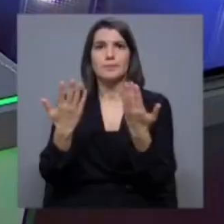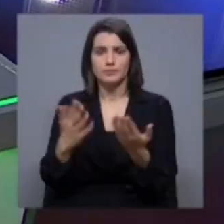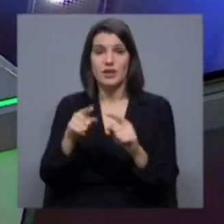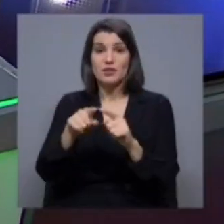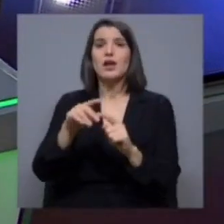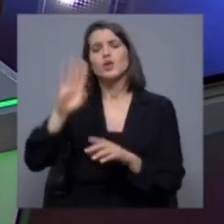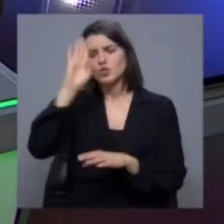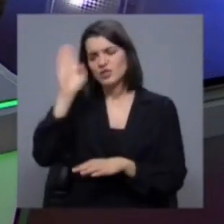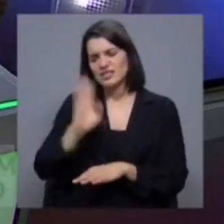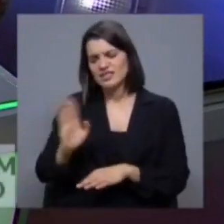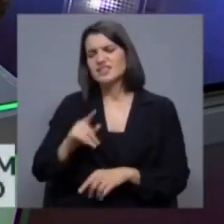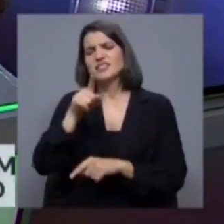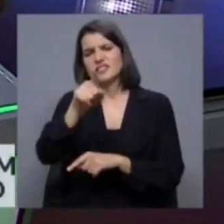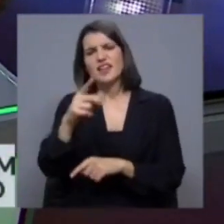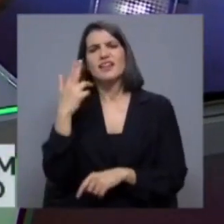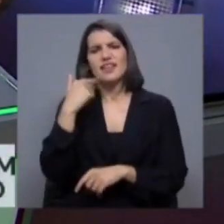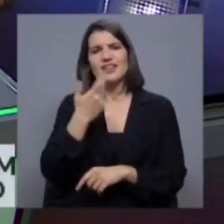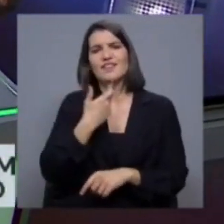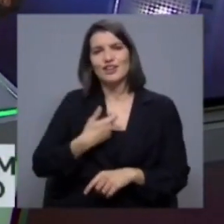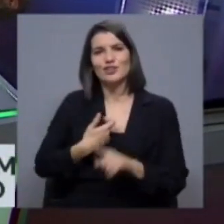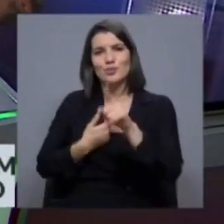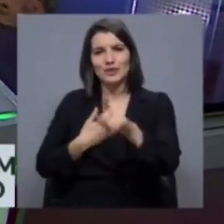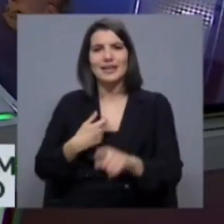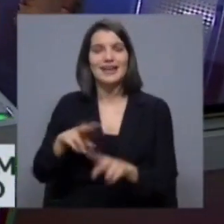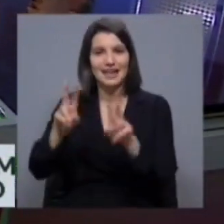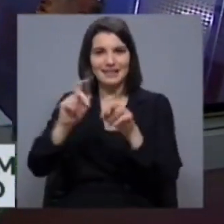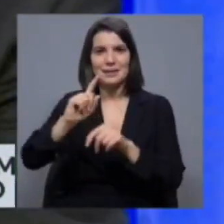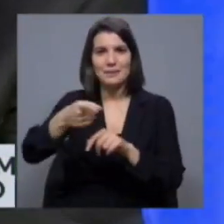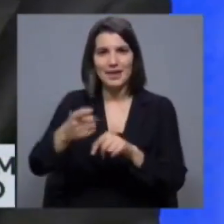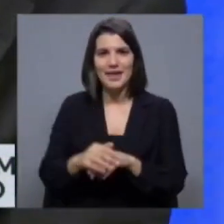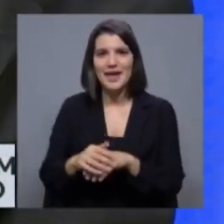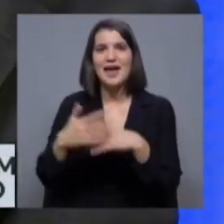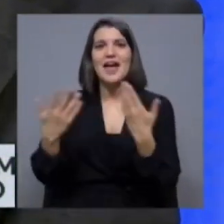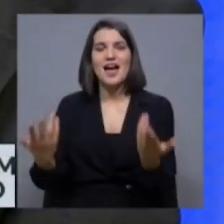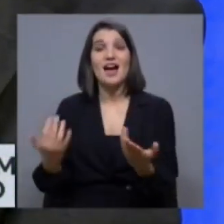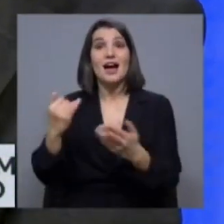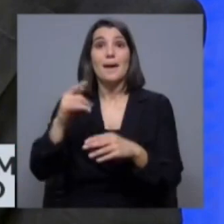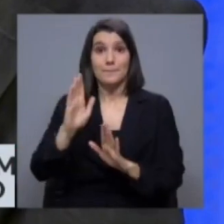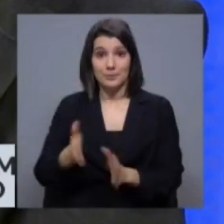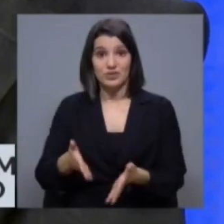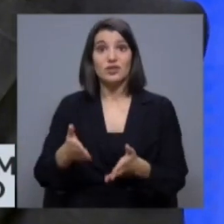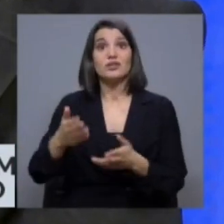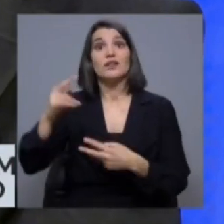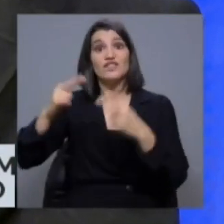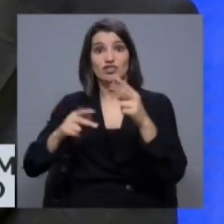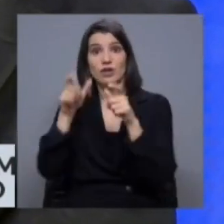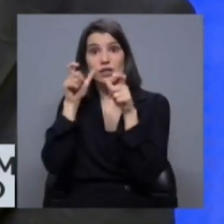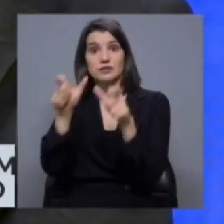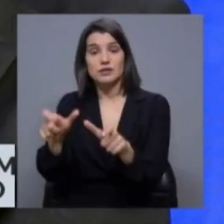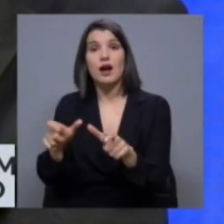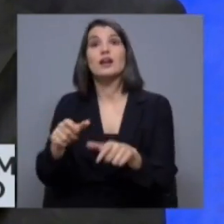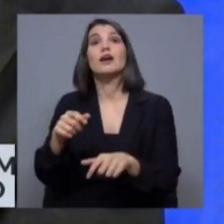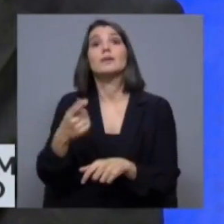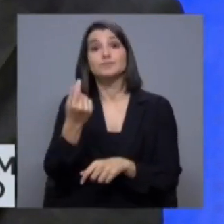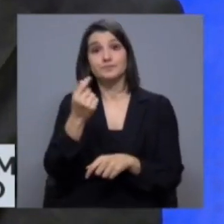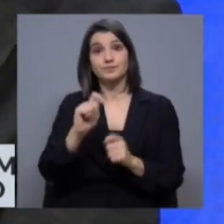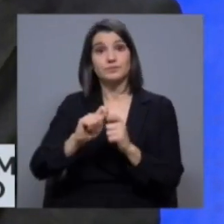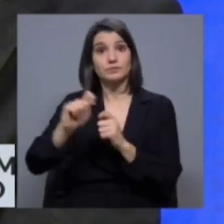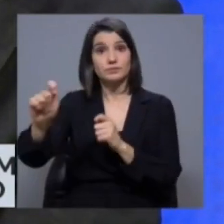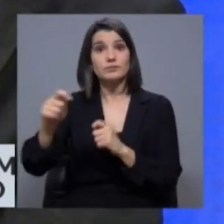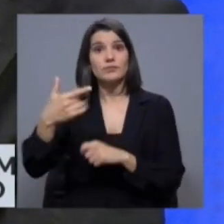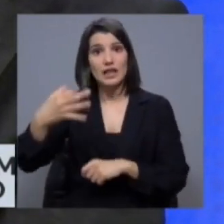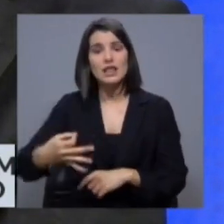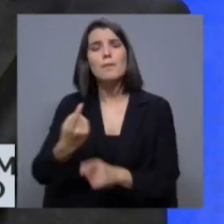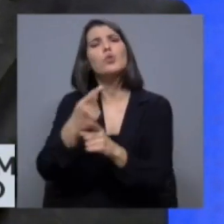tema era só sei o que é que o que é contra MP3 Vai responder se o tema era é que utilizadas calisar aplicação de verbas para a